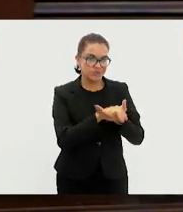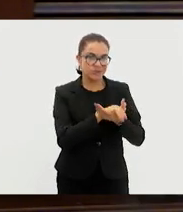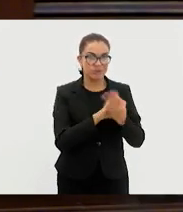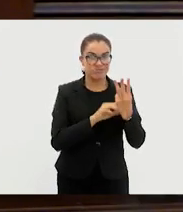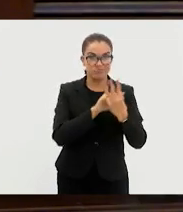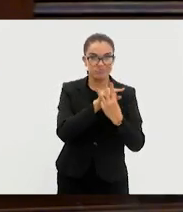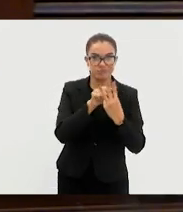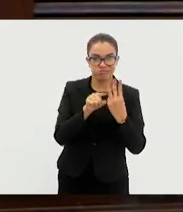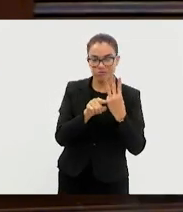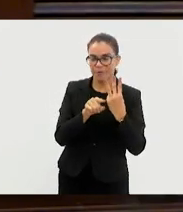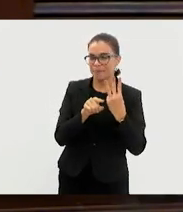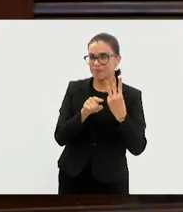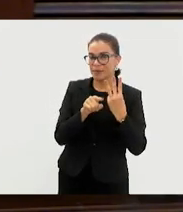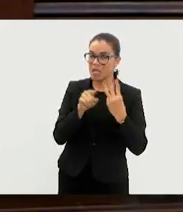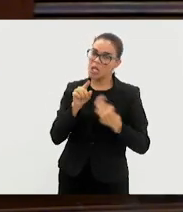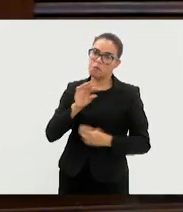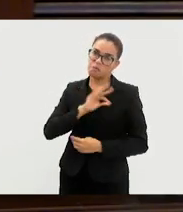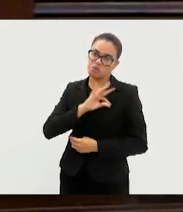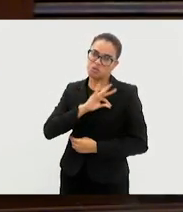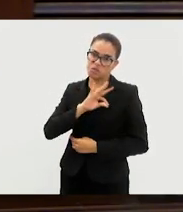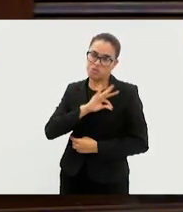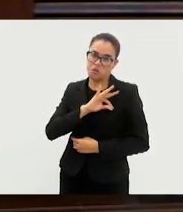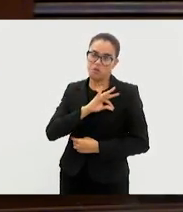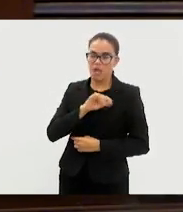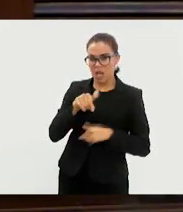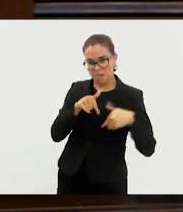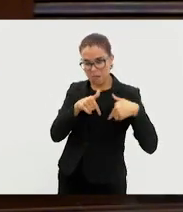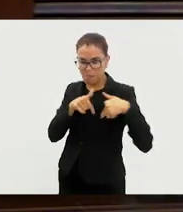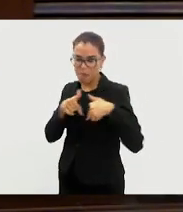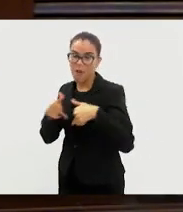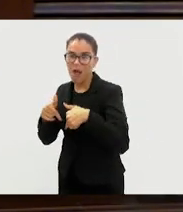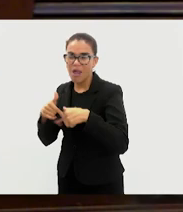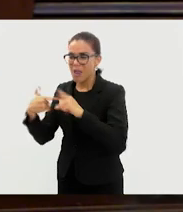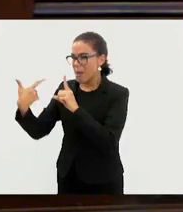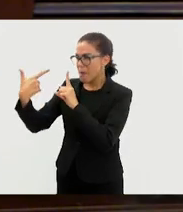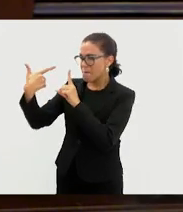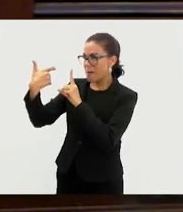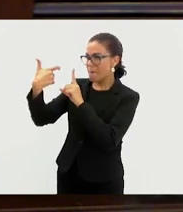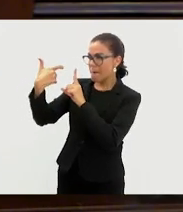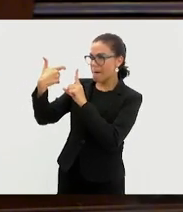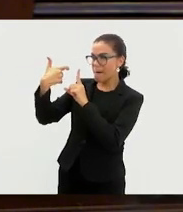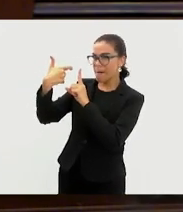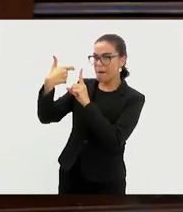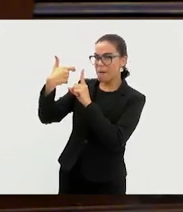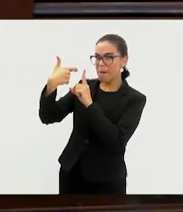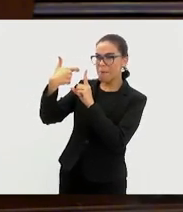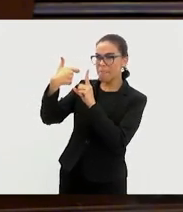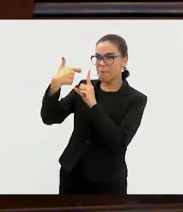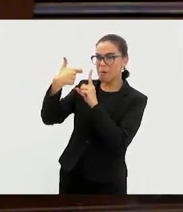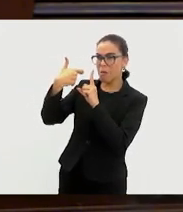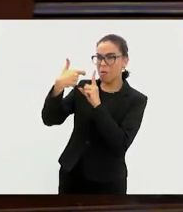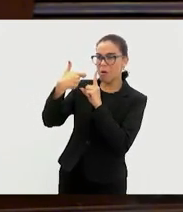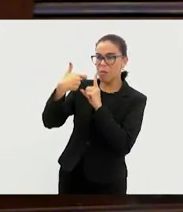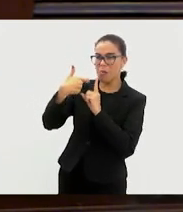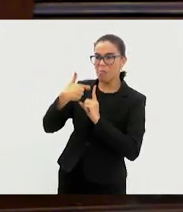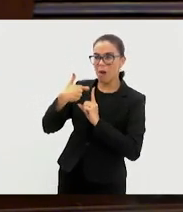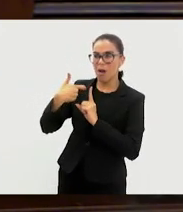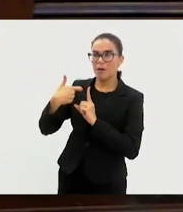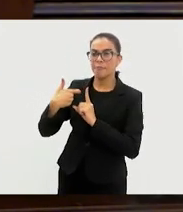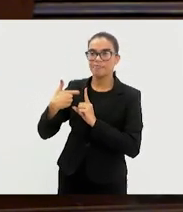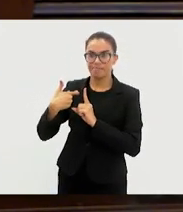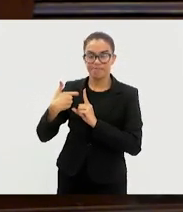E como era policial, ele reagiu e foi barbaramente assassinado.